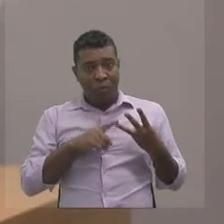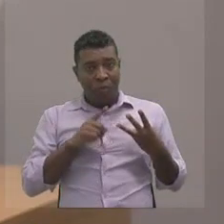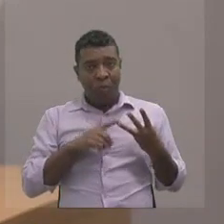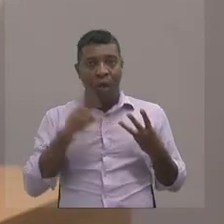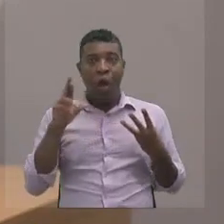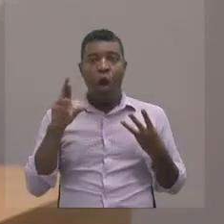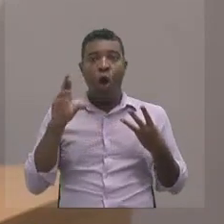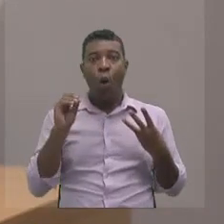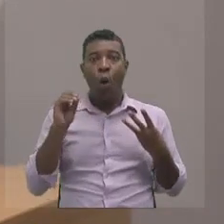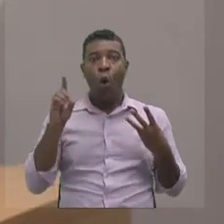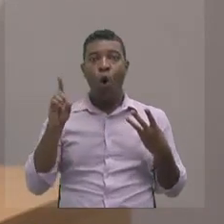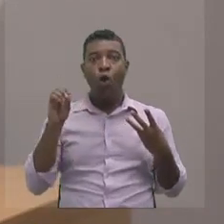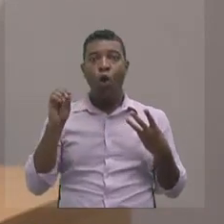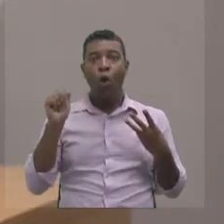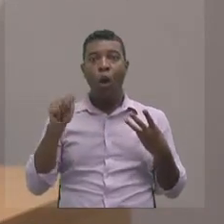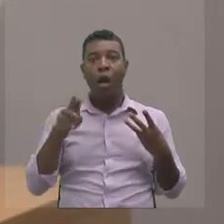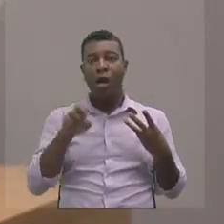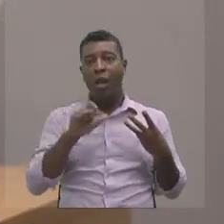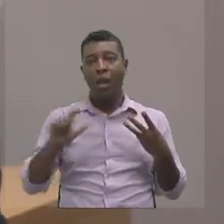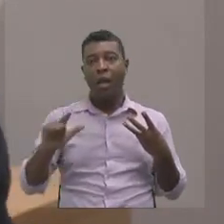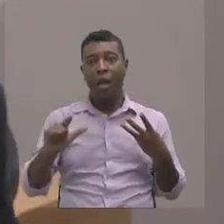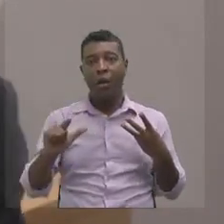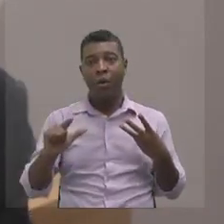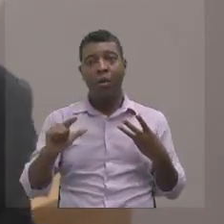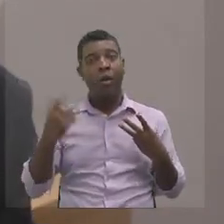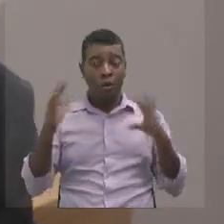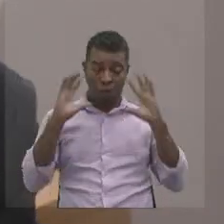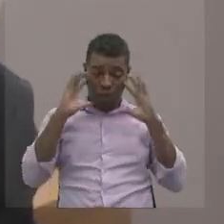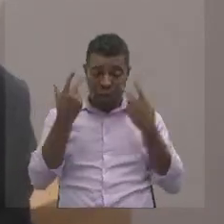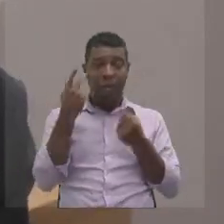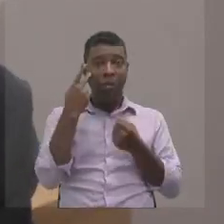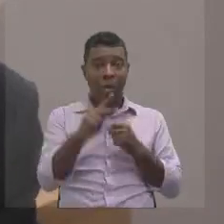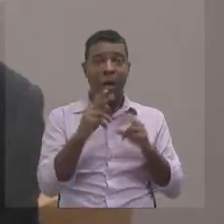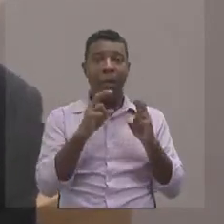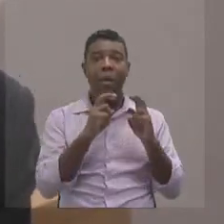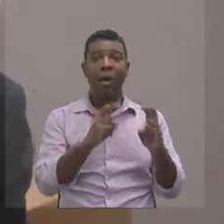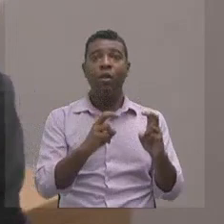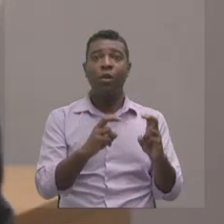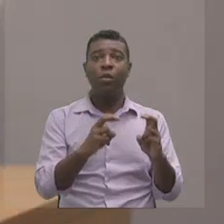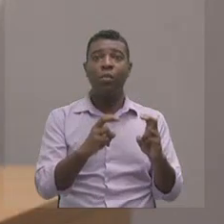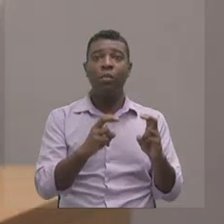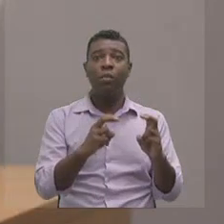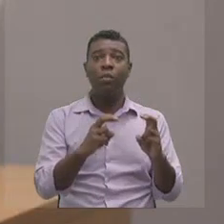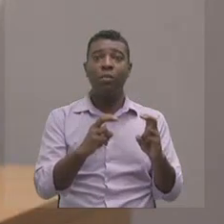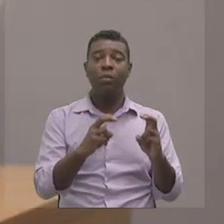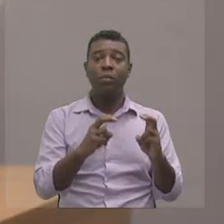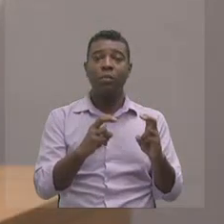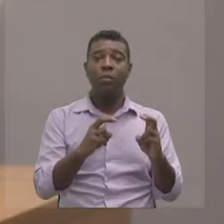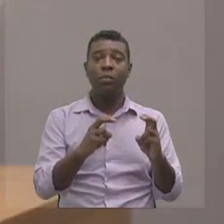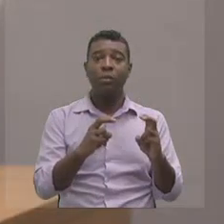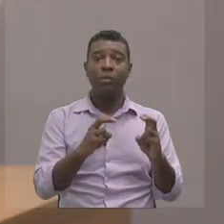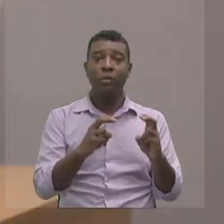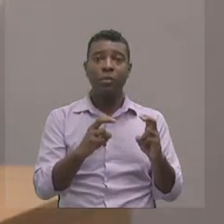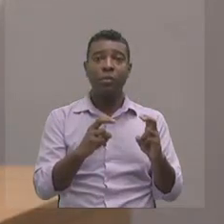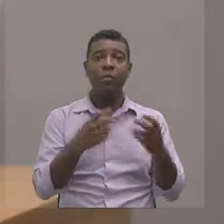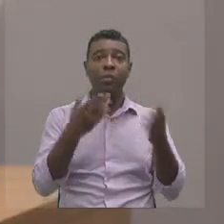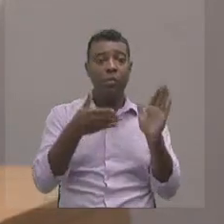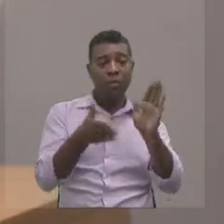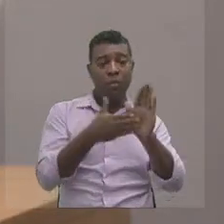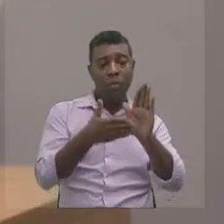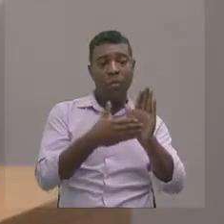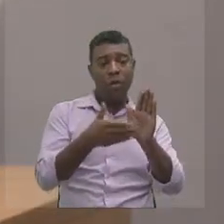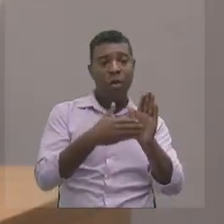uma solução para o metrô Ixi adicionou aqui a lista enquanto a gente não tem nenhuma proposta para integração